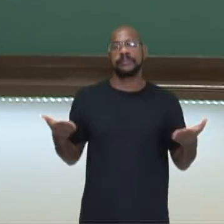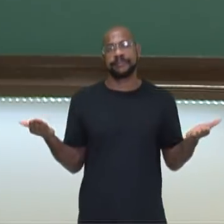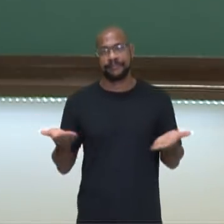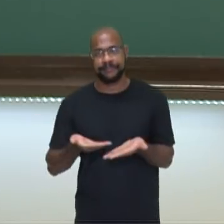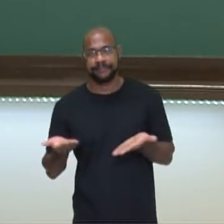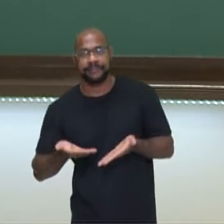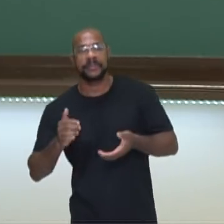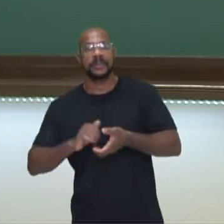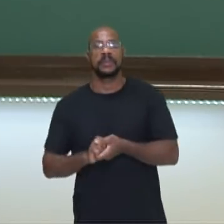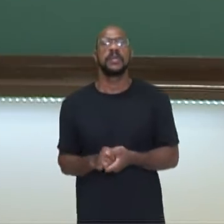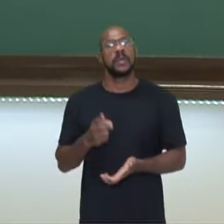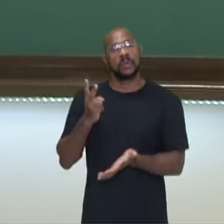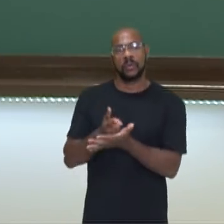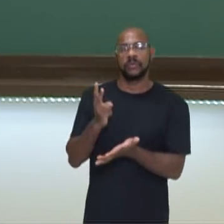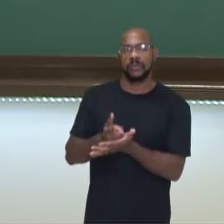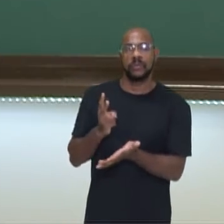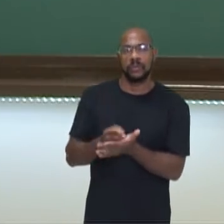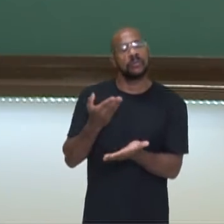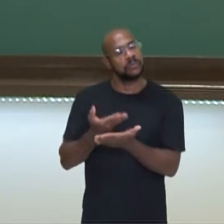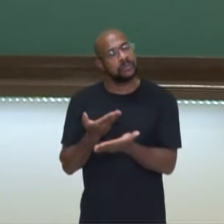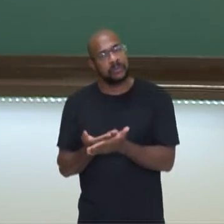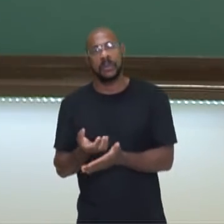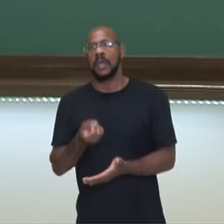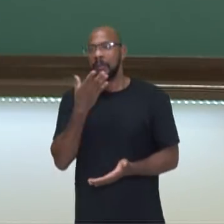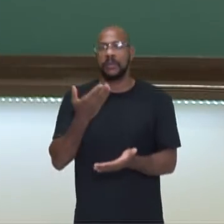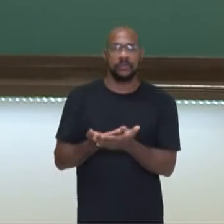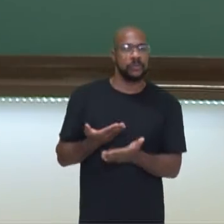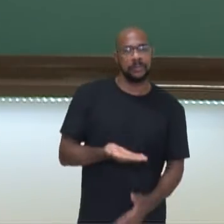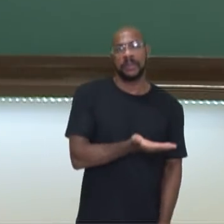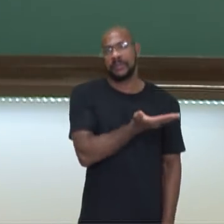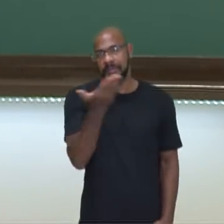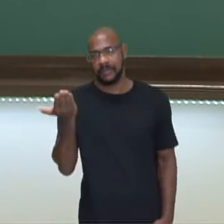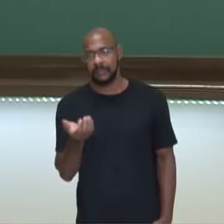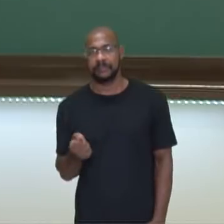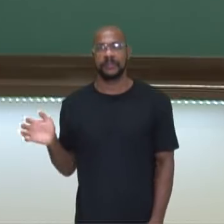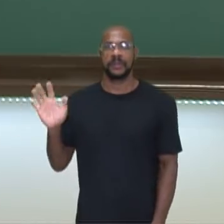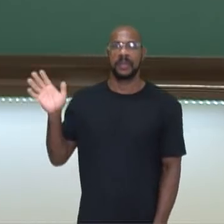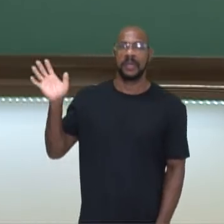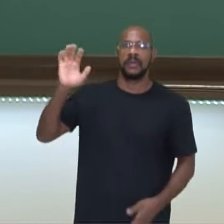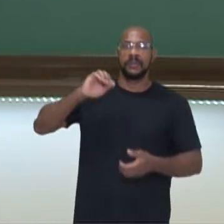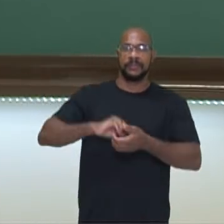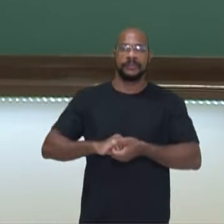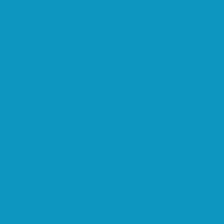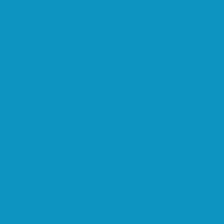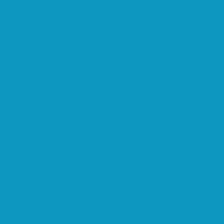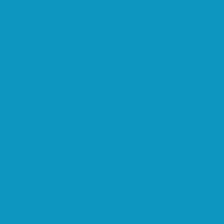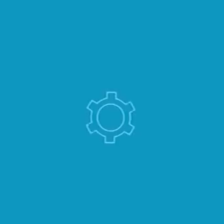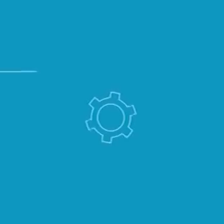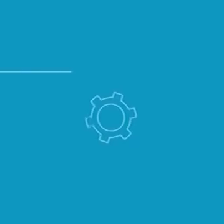aula por aqui. Continue os seus estudos, bons estudos para você. Tchau, povo!